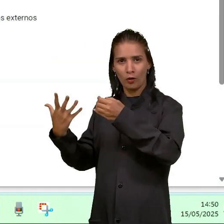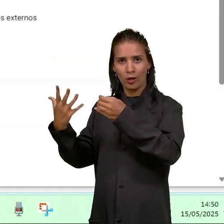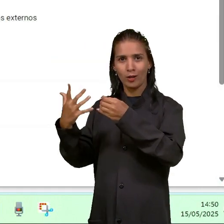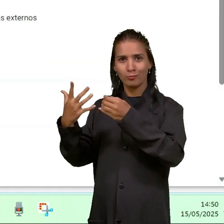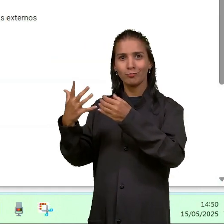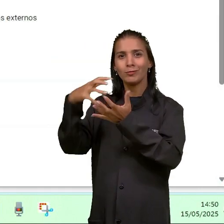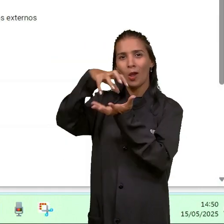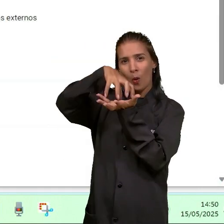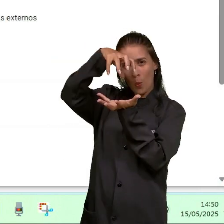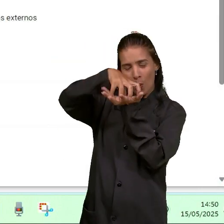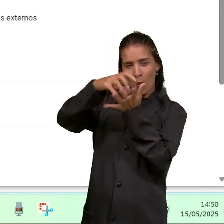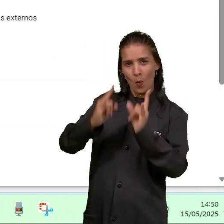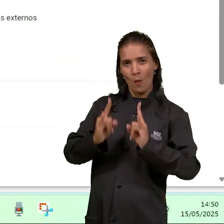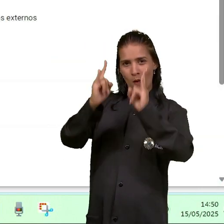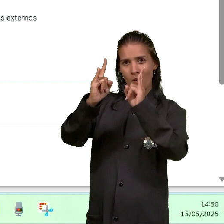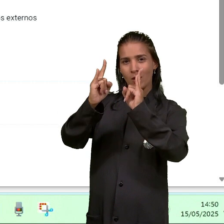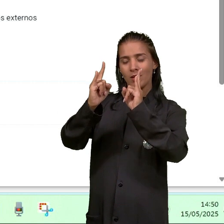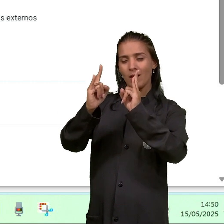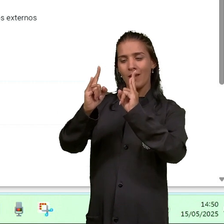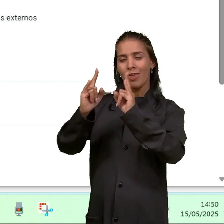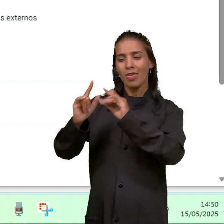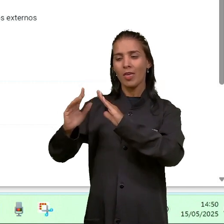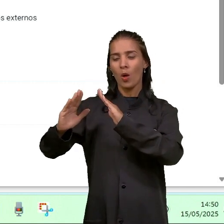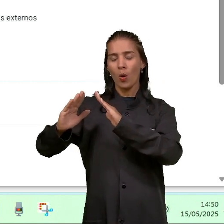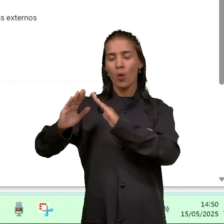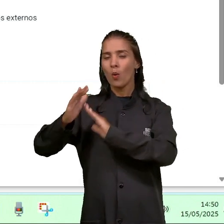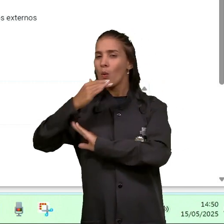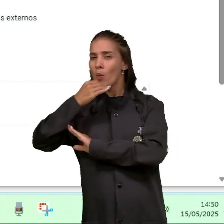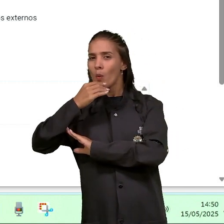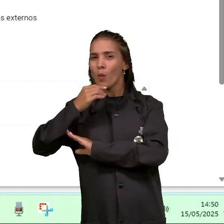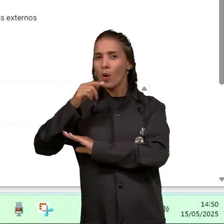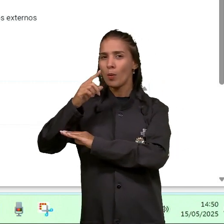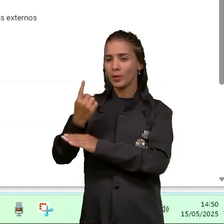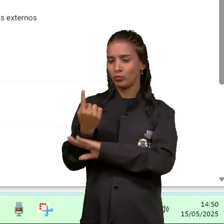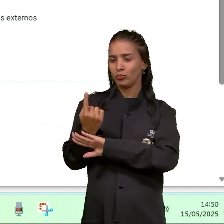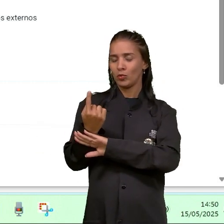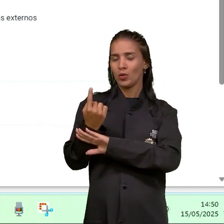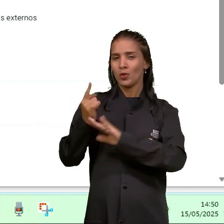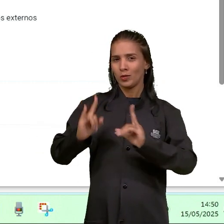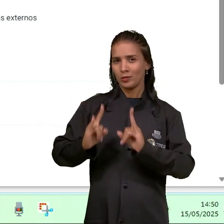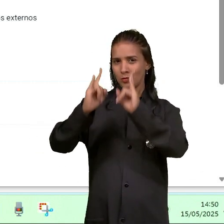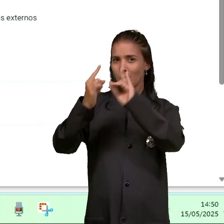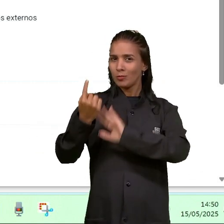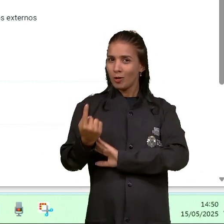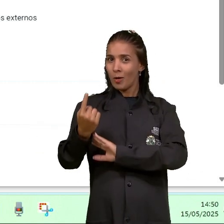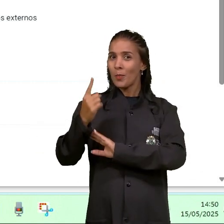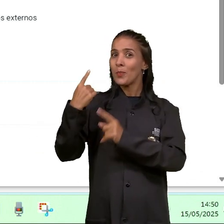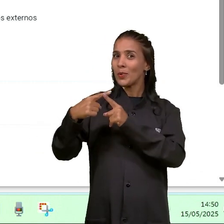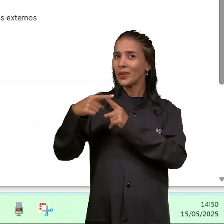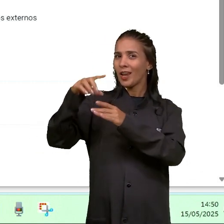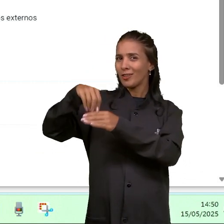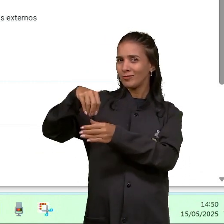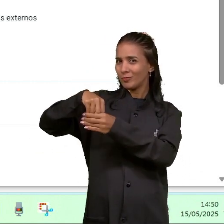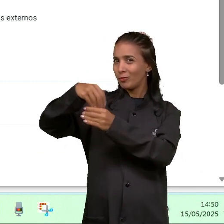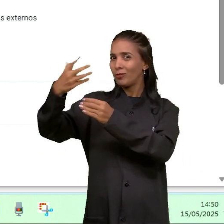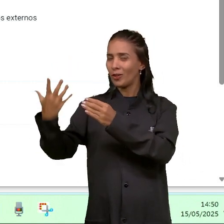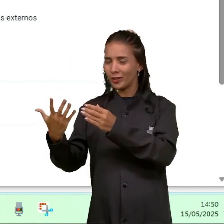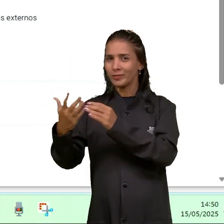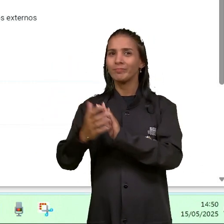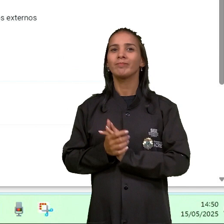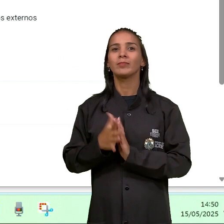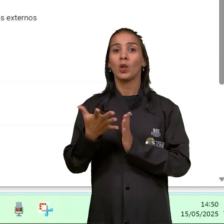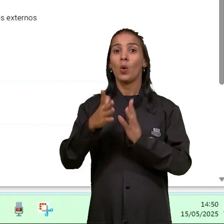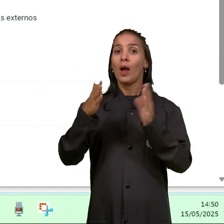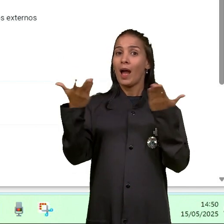ele me traz para essa tela, gerenciar disponibilizações de acesso externo, tá,